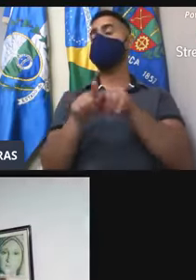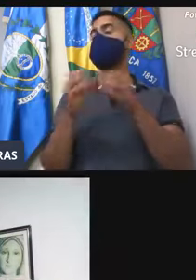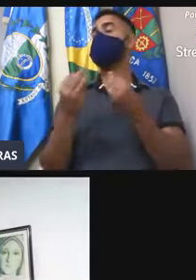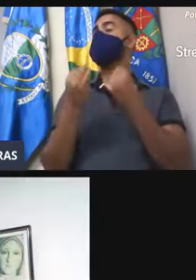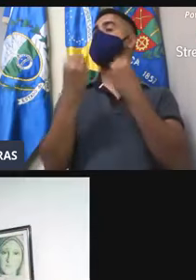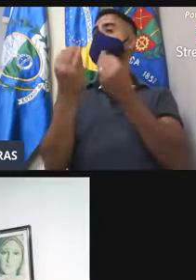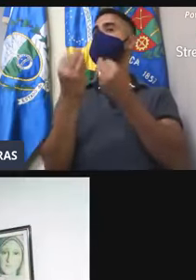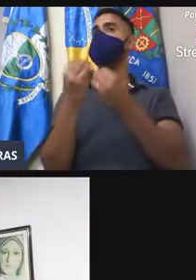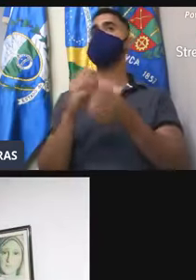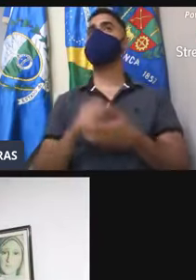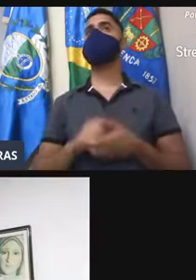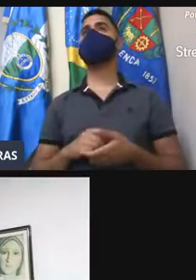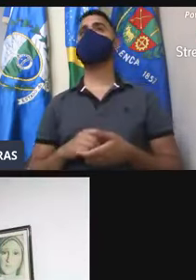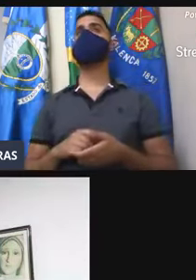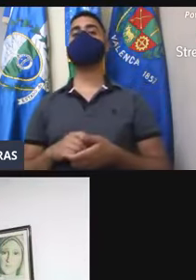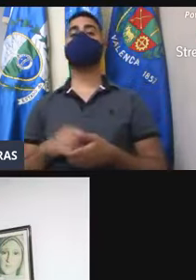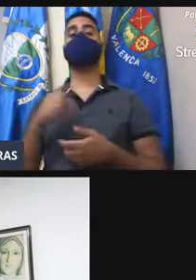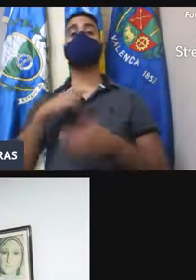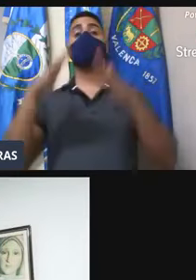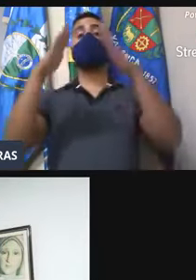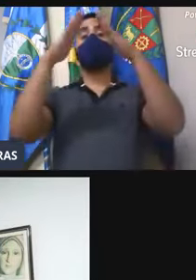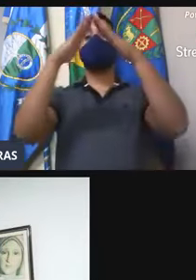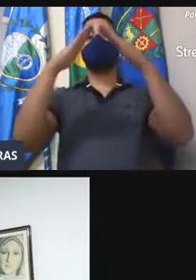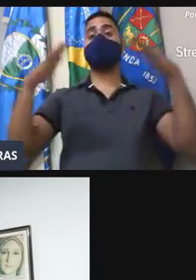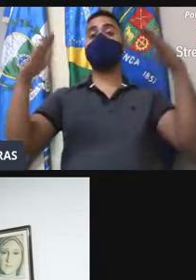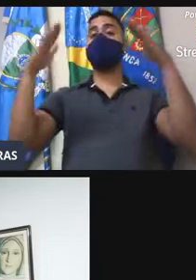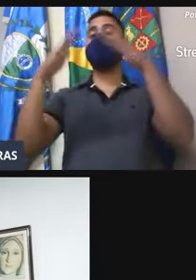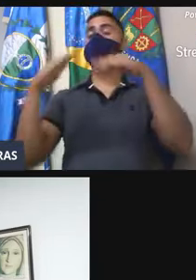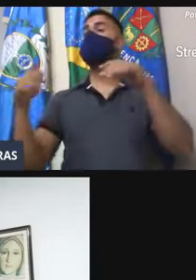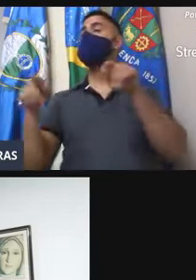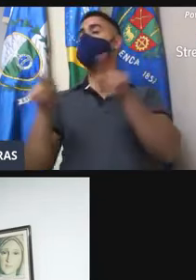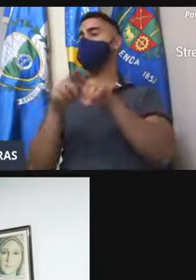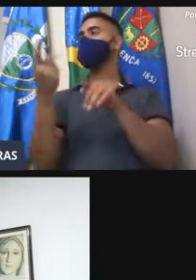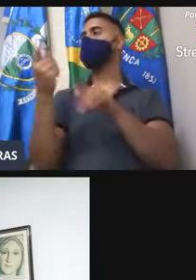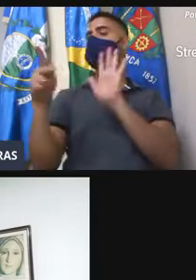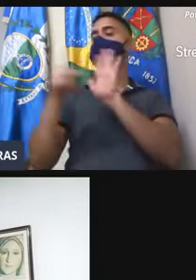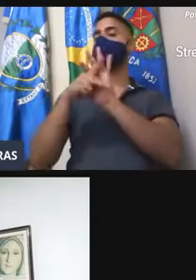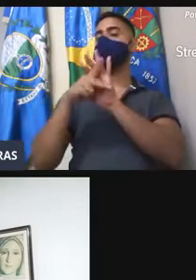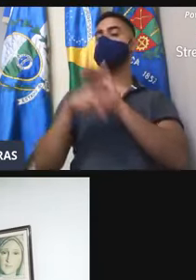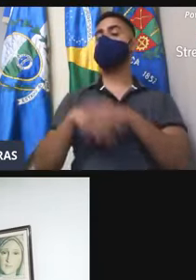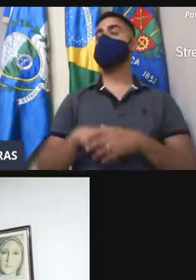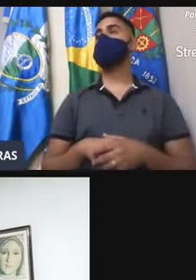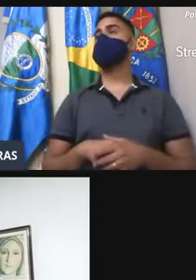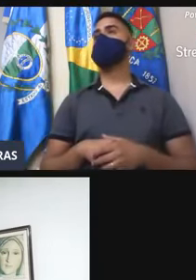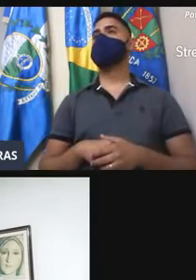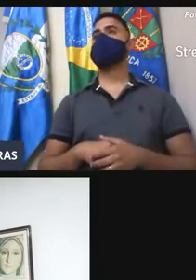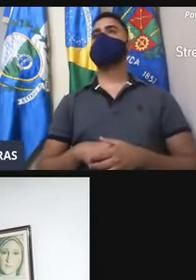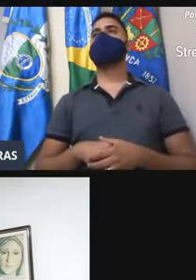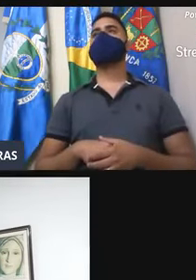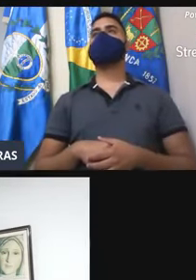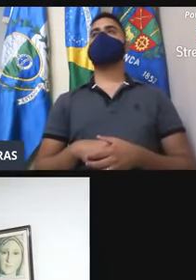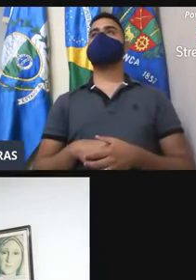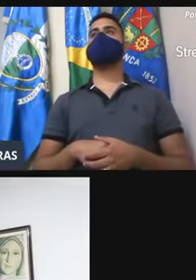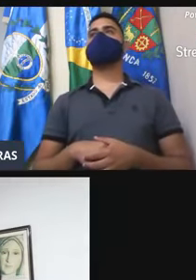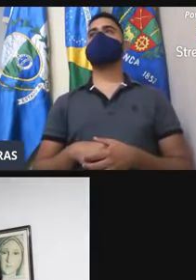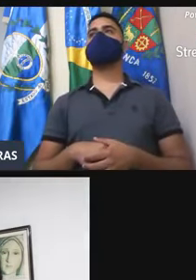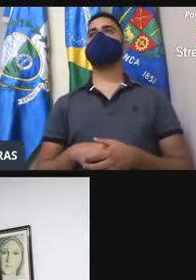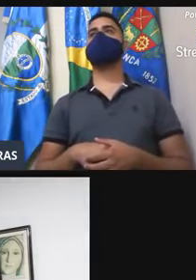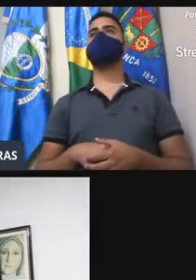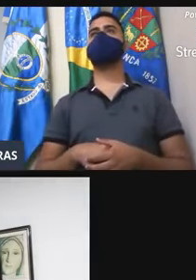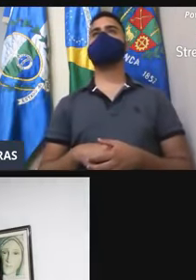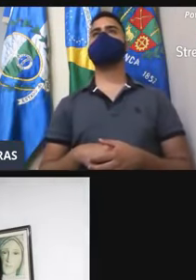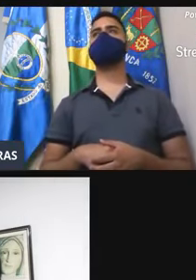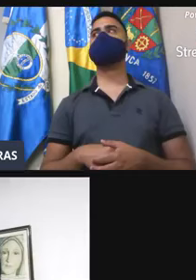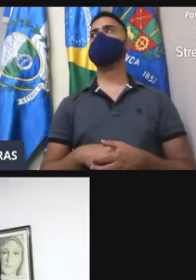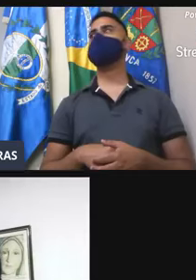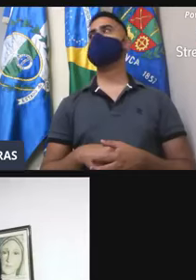né? É, as telhas, elas saem do recurso próprio. É, então. É, então, eu pensei nas telhas